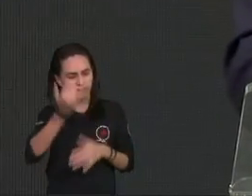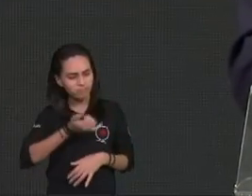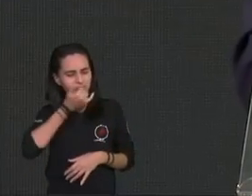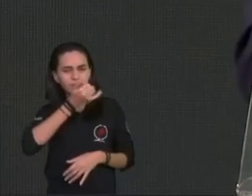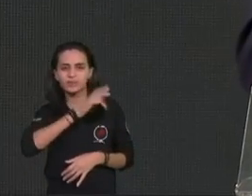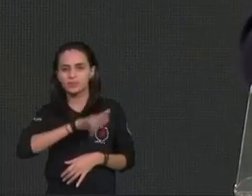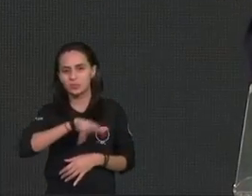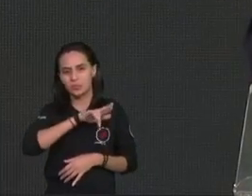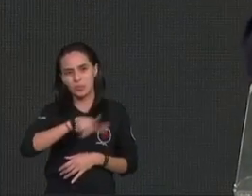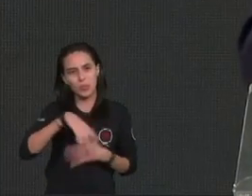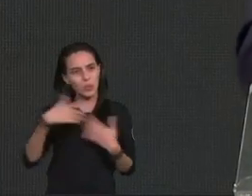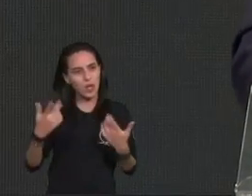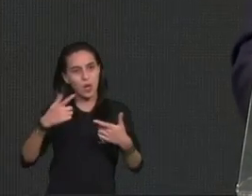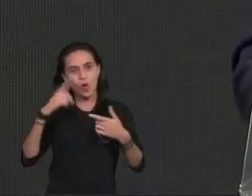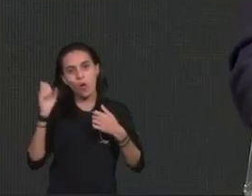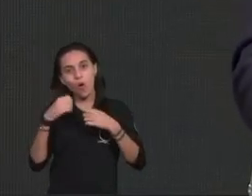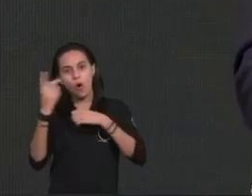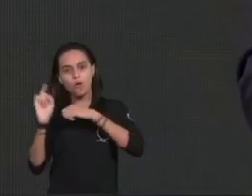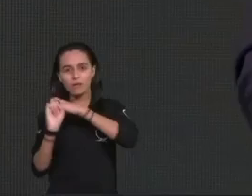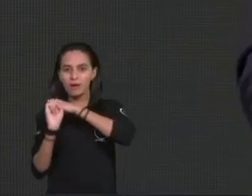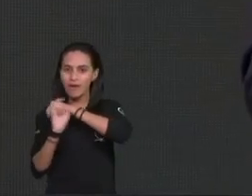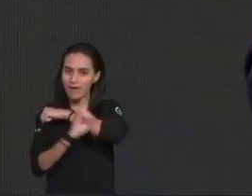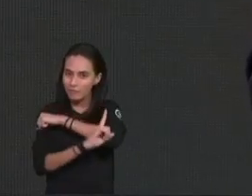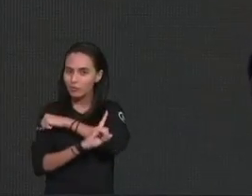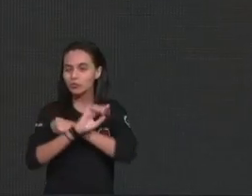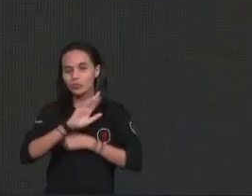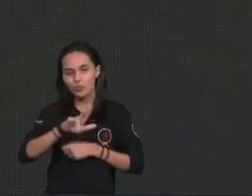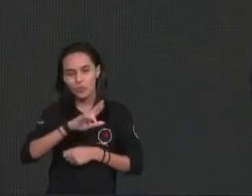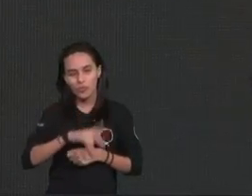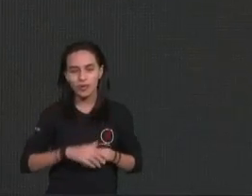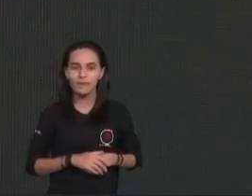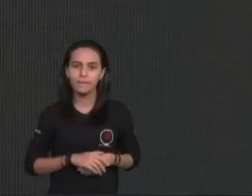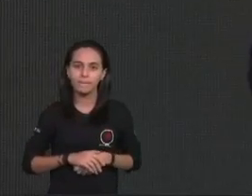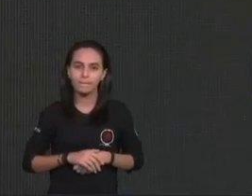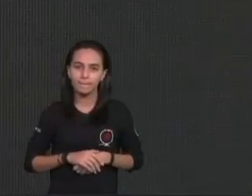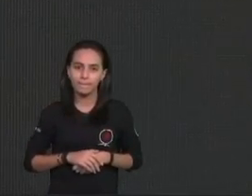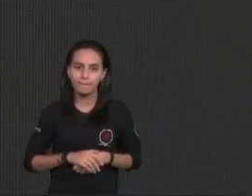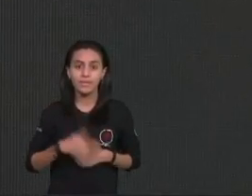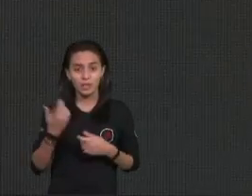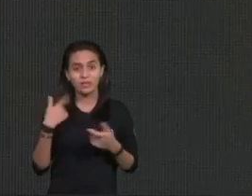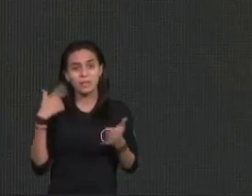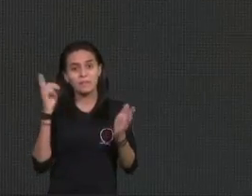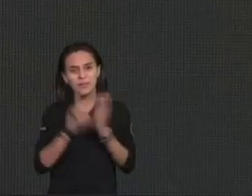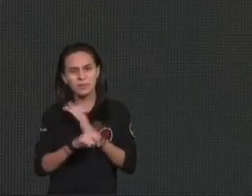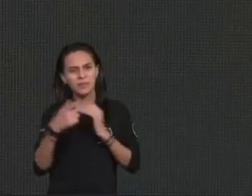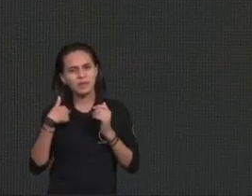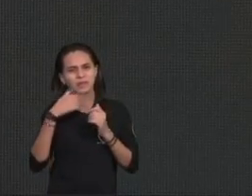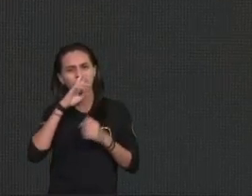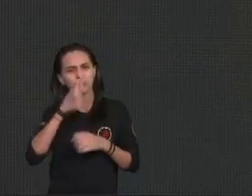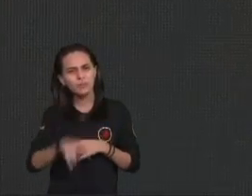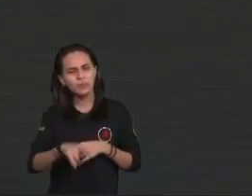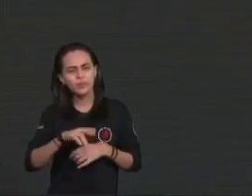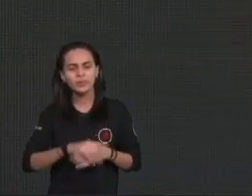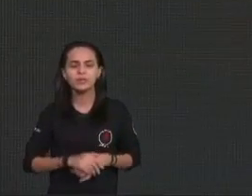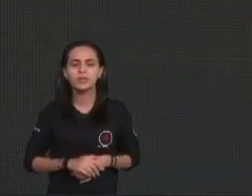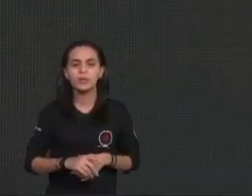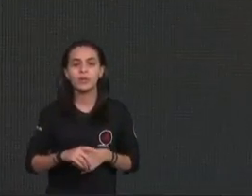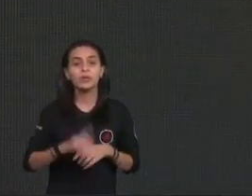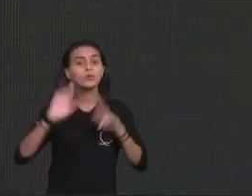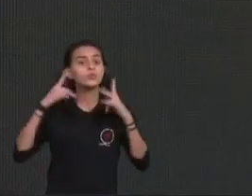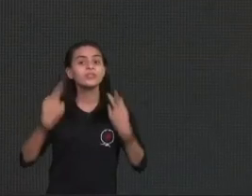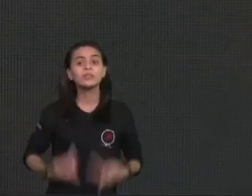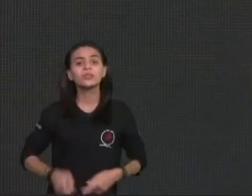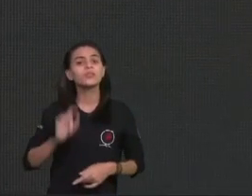nem a obra de evolução de espécies aí vem a pergunta então para começar a responder o que é o